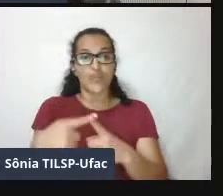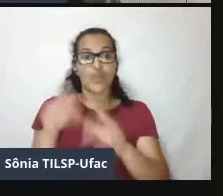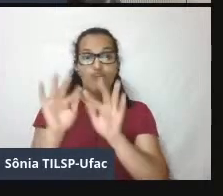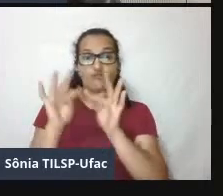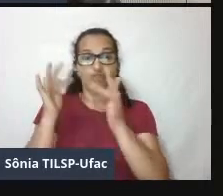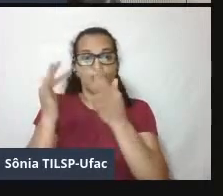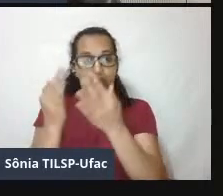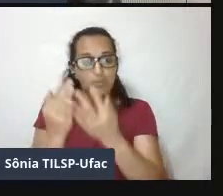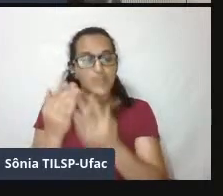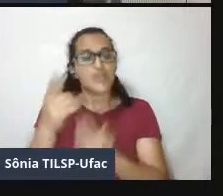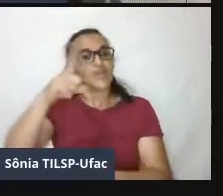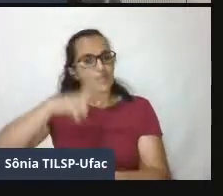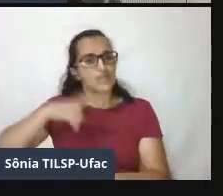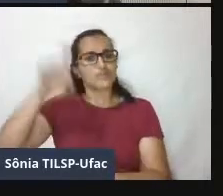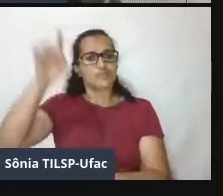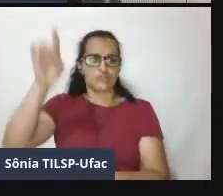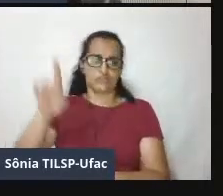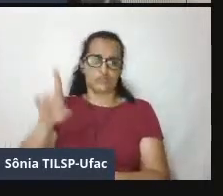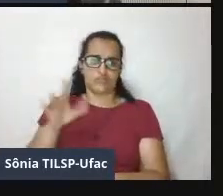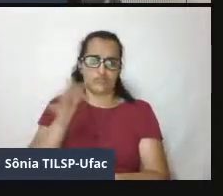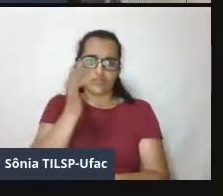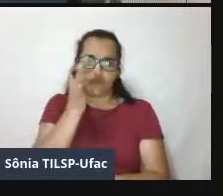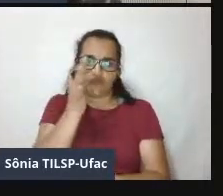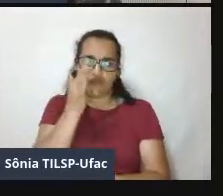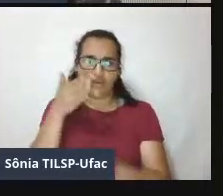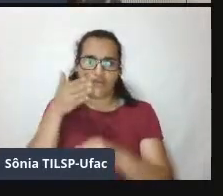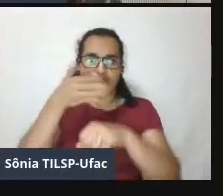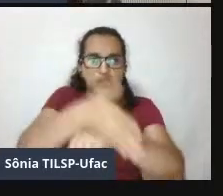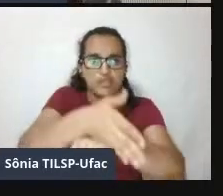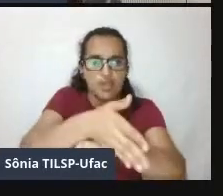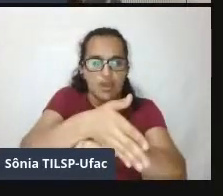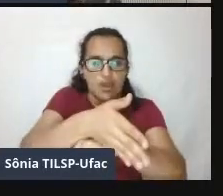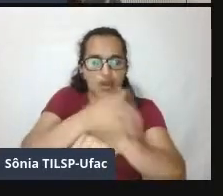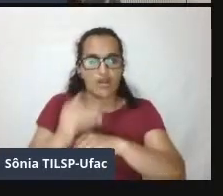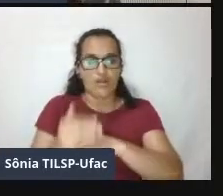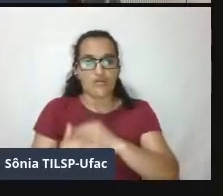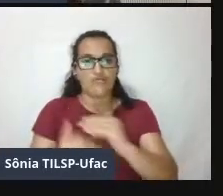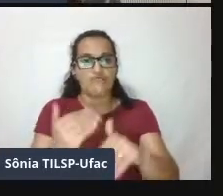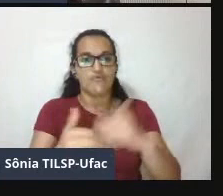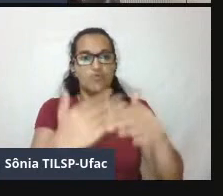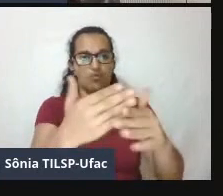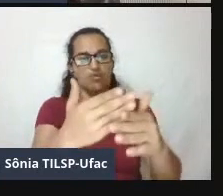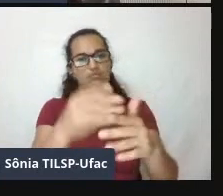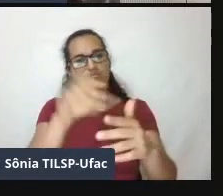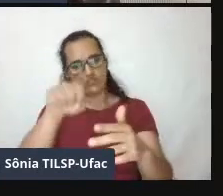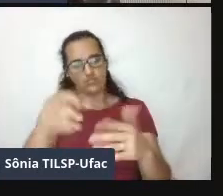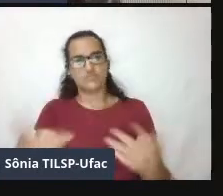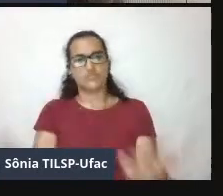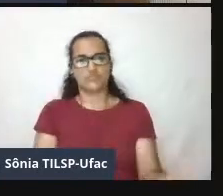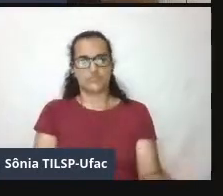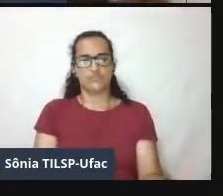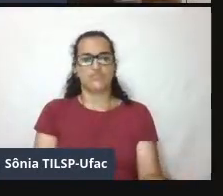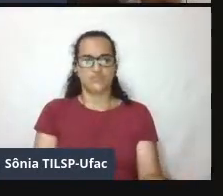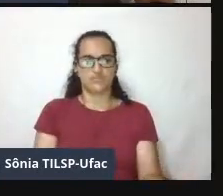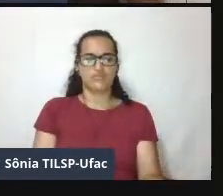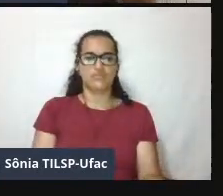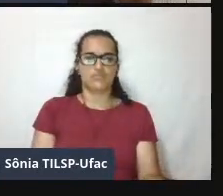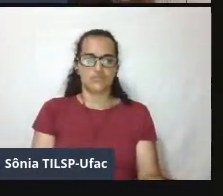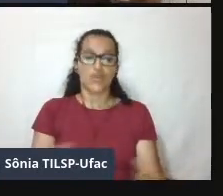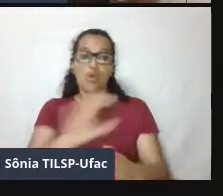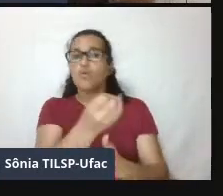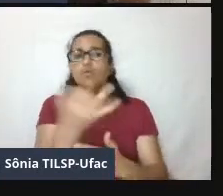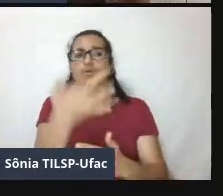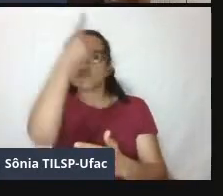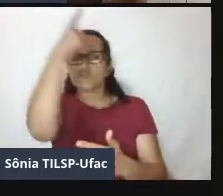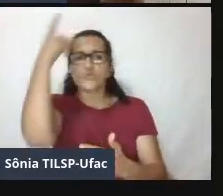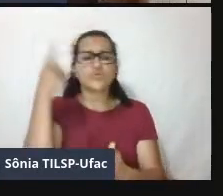direito. Ele tem o direito, ele tem a necessidade de ver a evolução da doença do seu familiar, do seu ente querido. Quantas pessoas